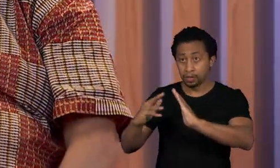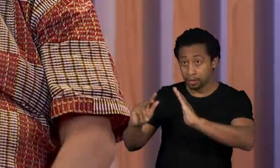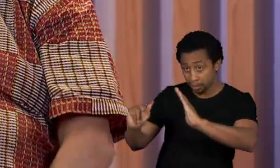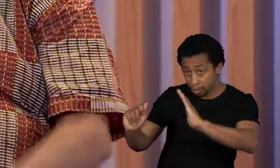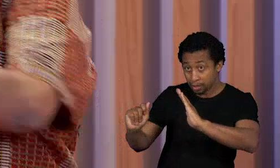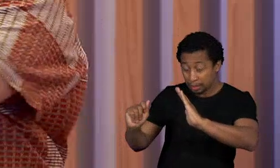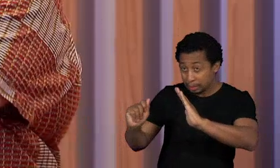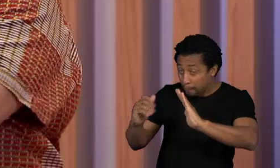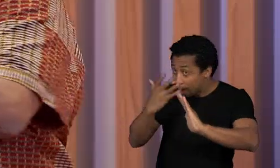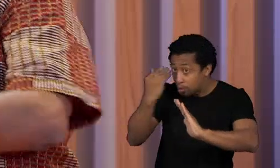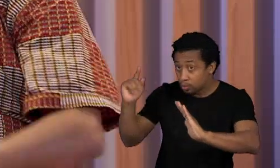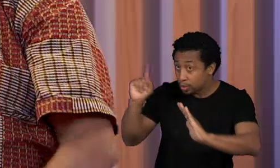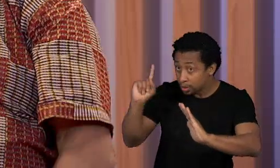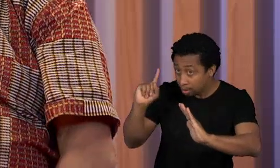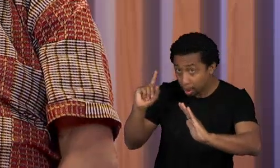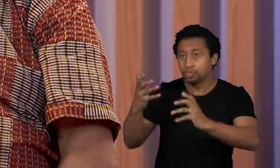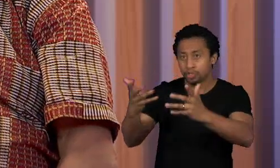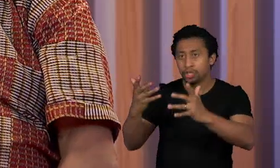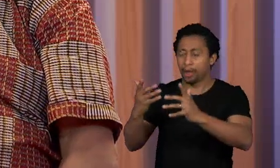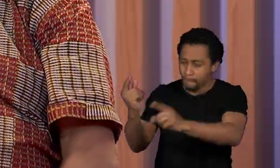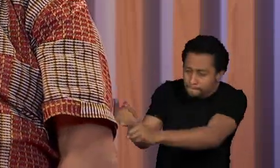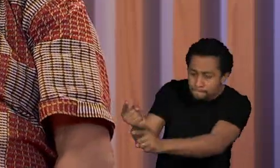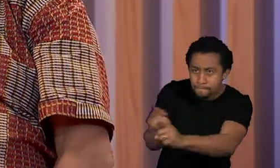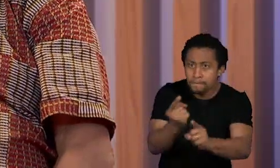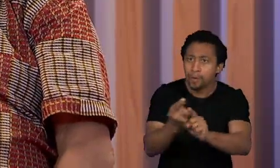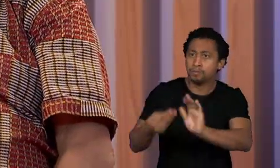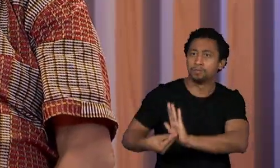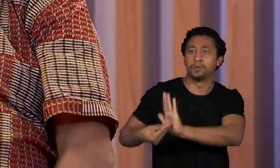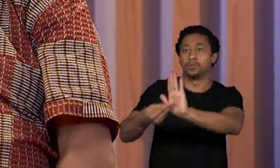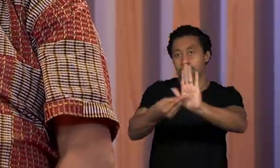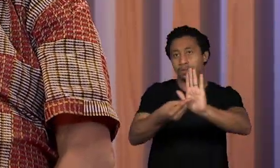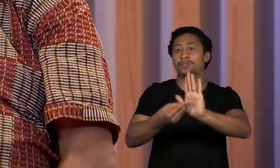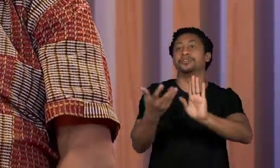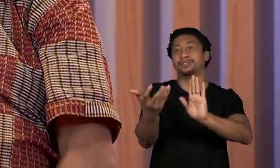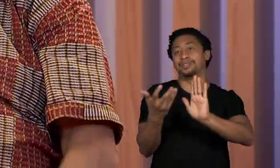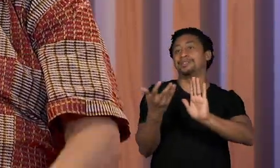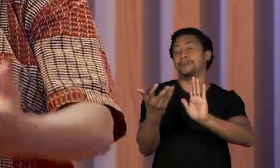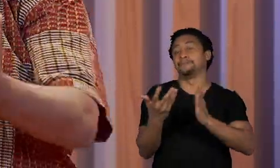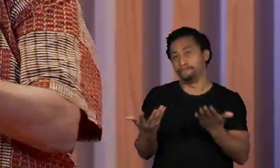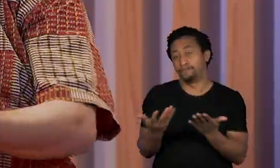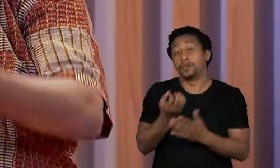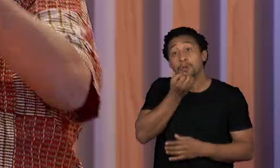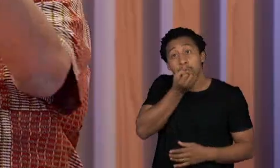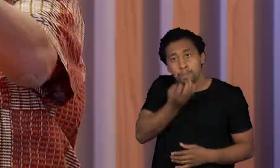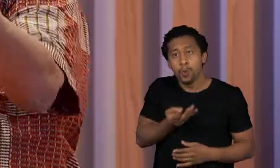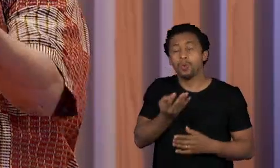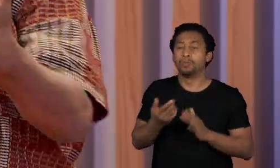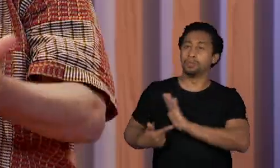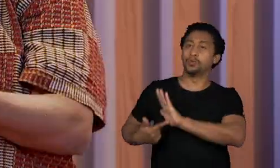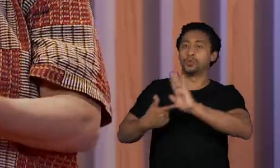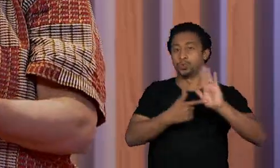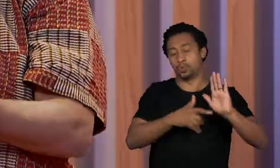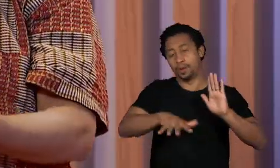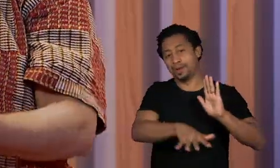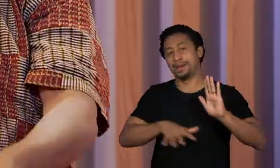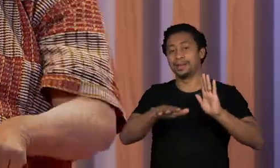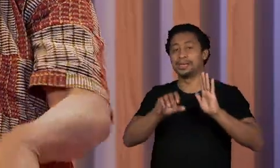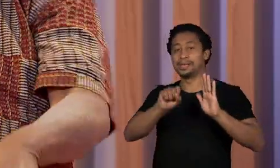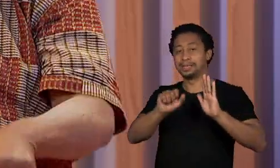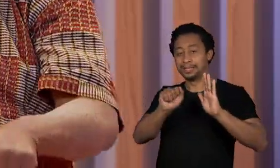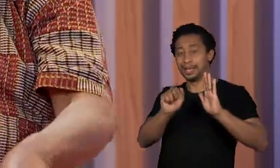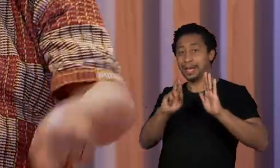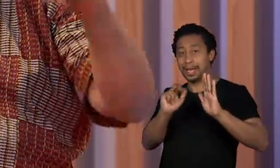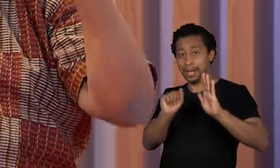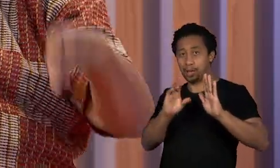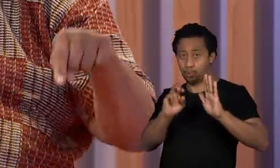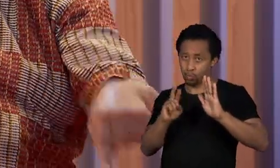cima, ainda bem que os quilombolas do Saracura resolveram mostrar a cara e dizer, escuta, nós também